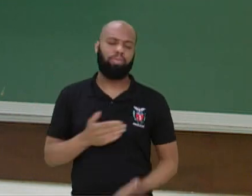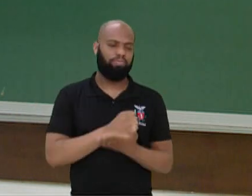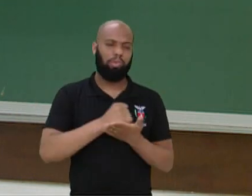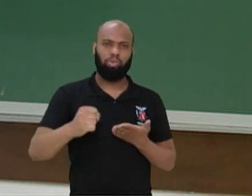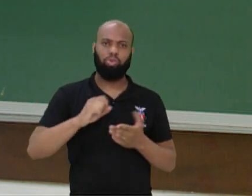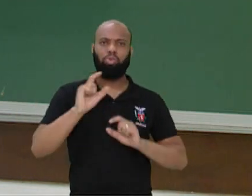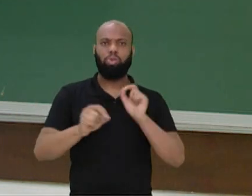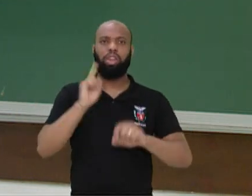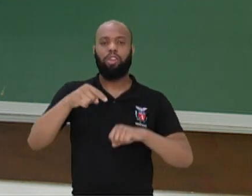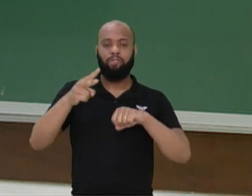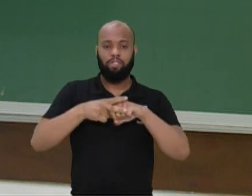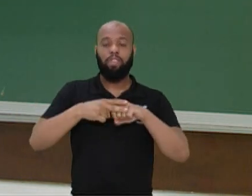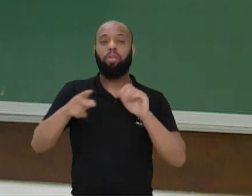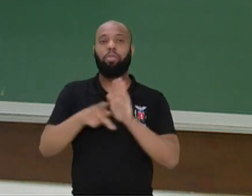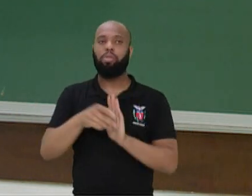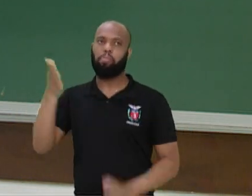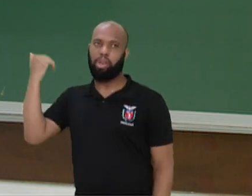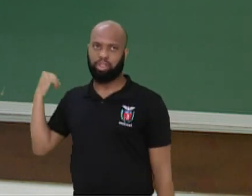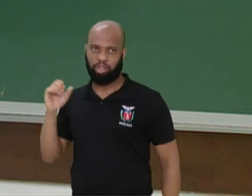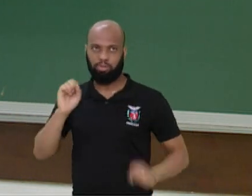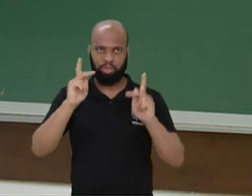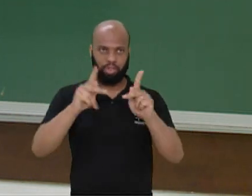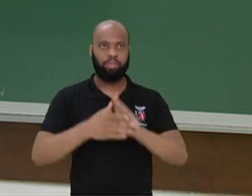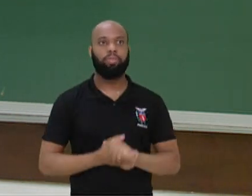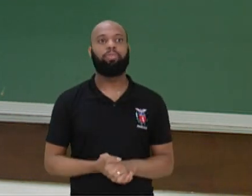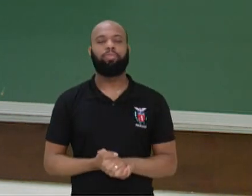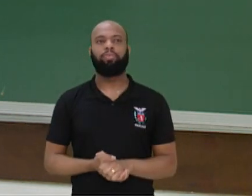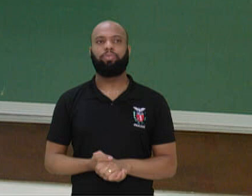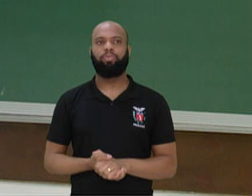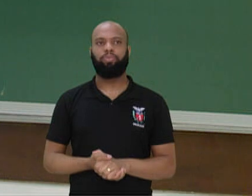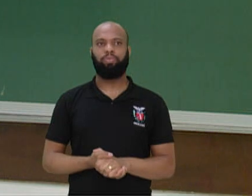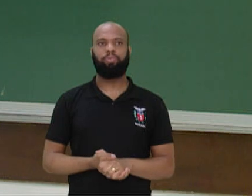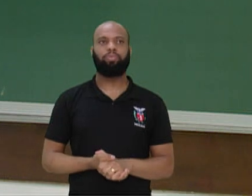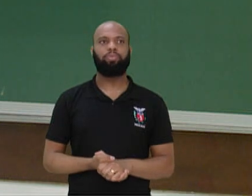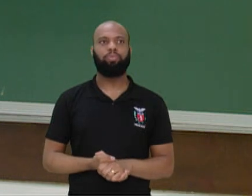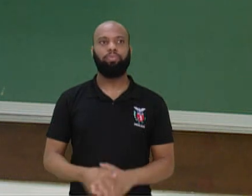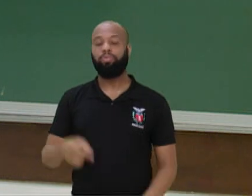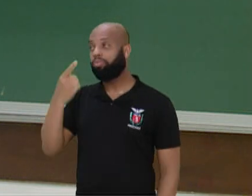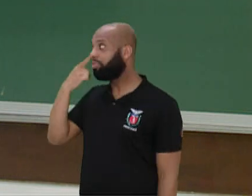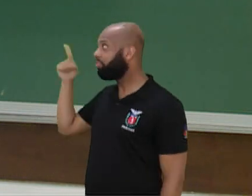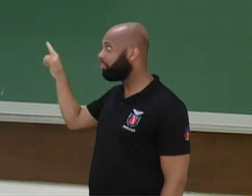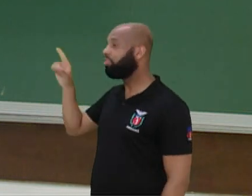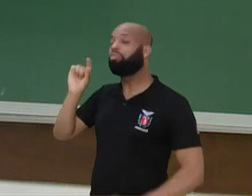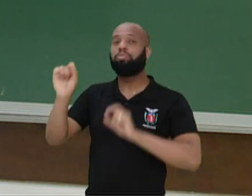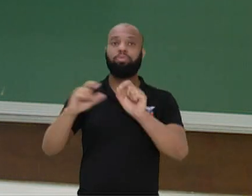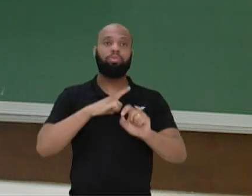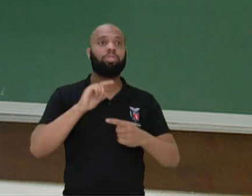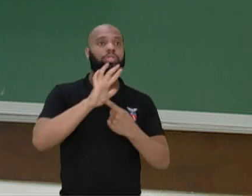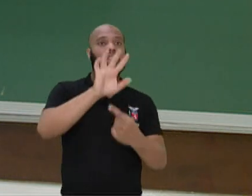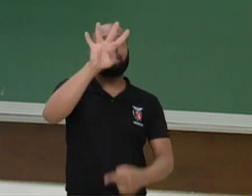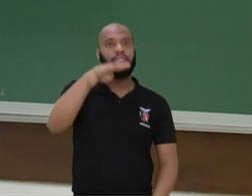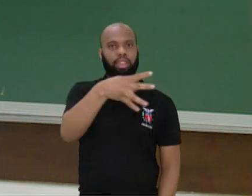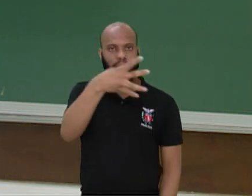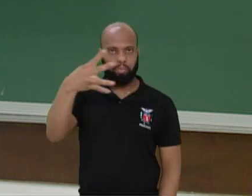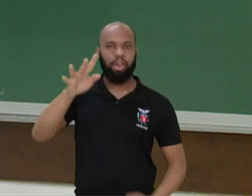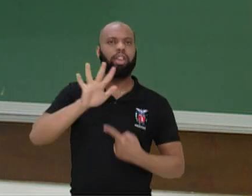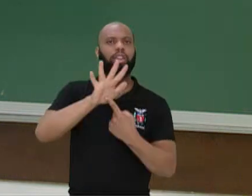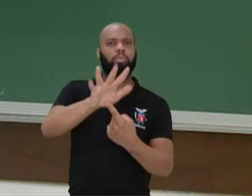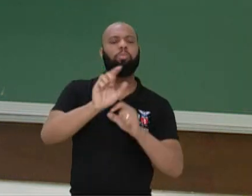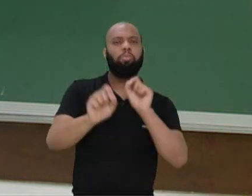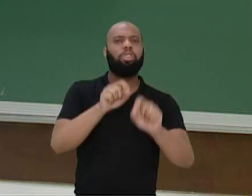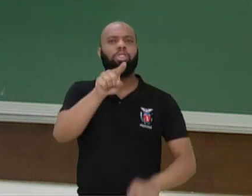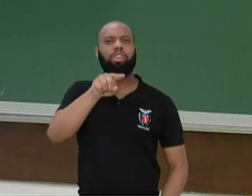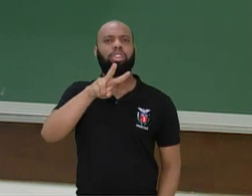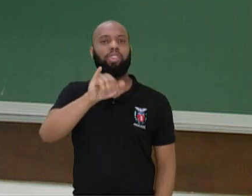São verbos do passado. Então, aqui eu trouxe para vocês umas tabelinhas só